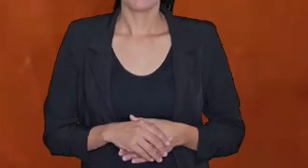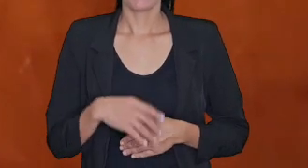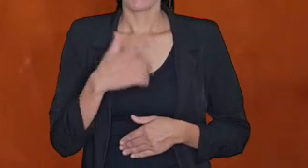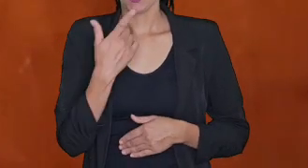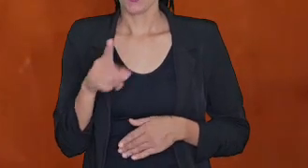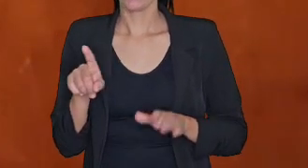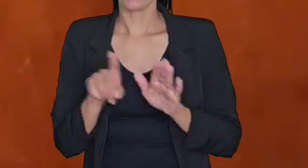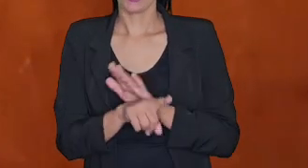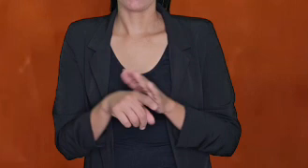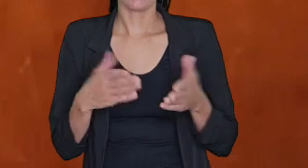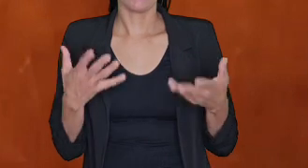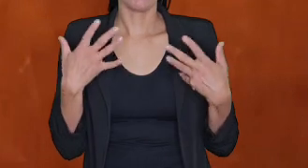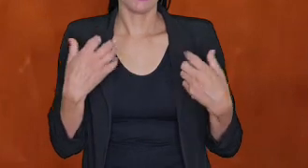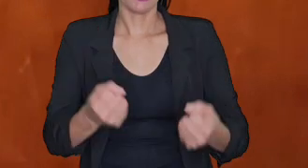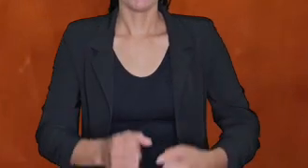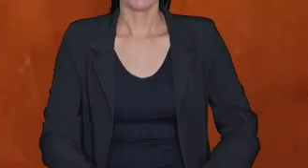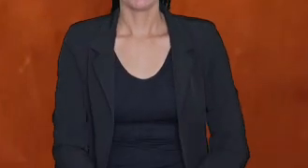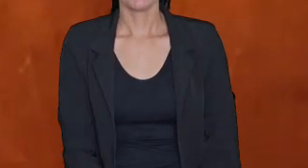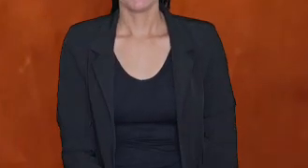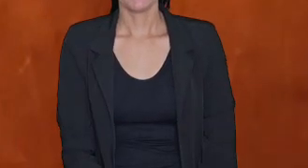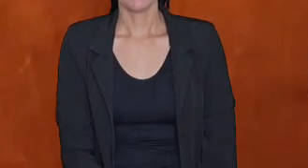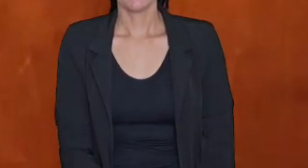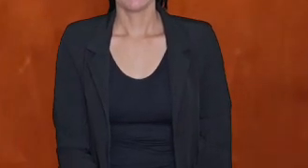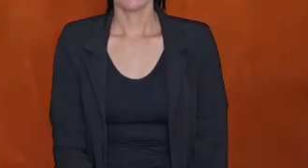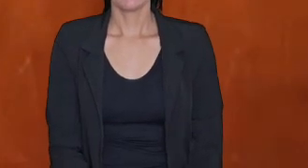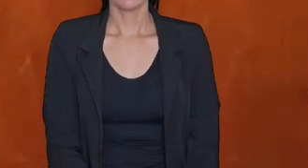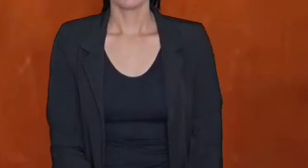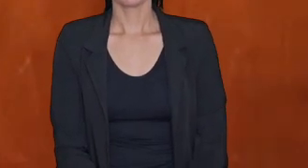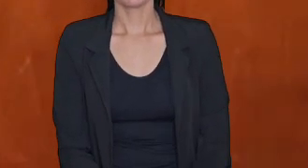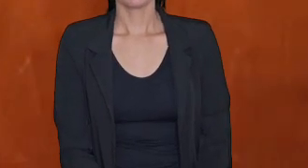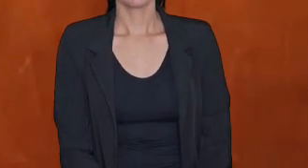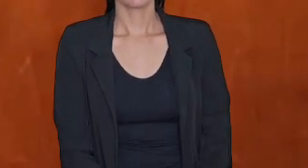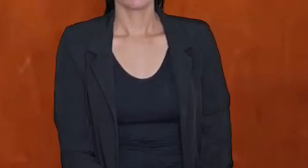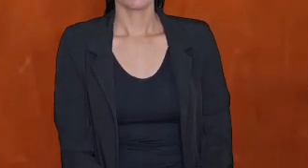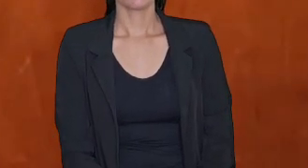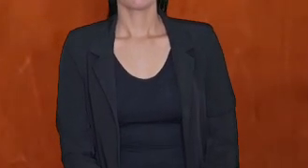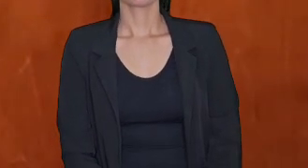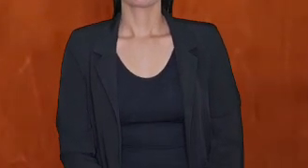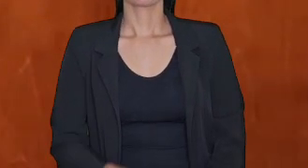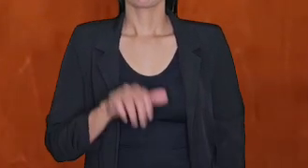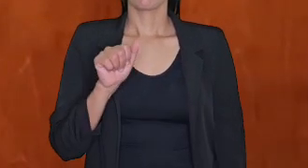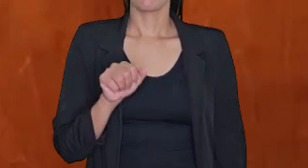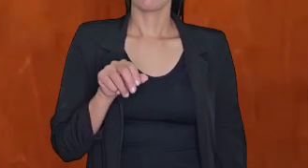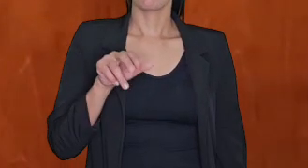imobiliários. É isso. Outras questões aqui, vamos lá.